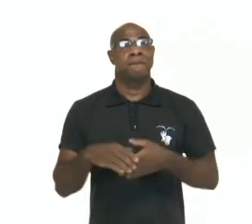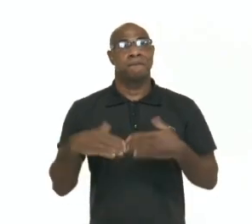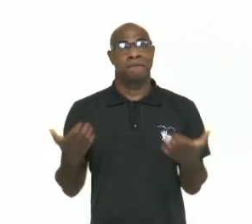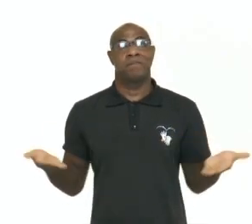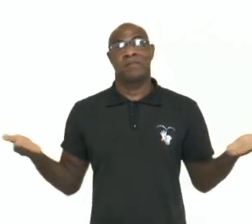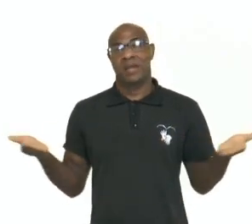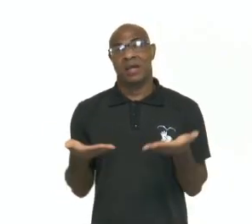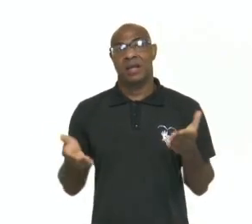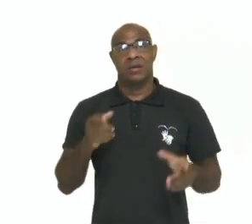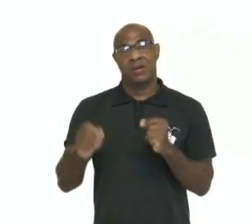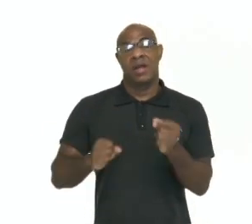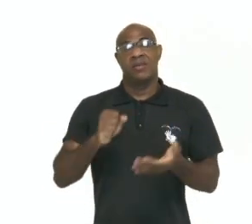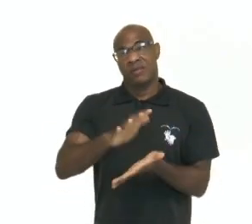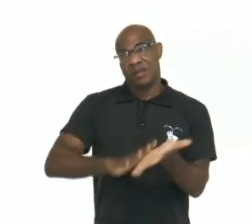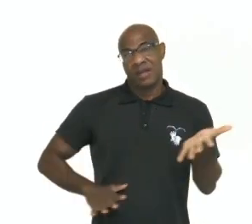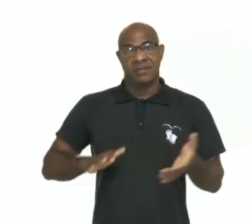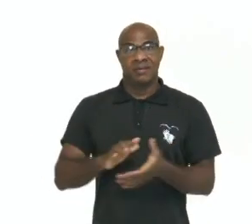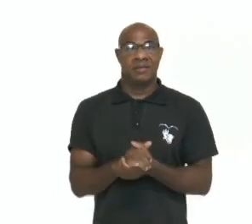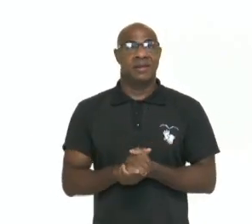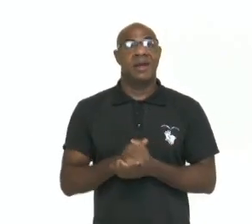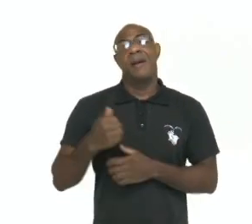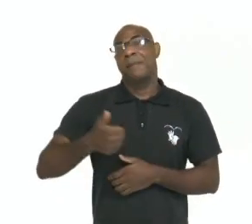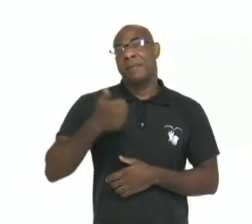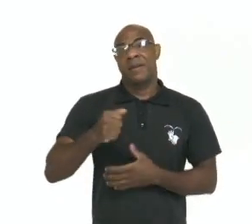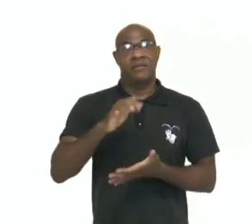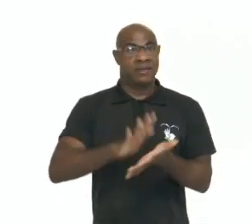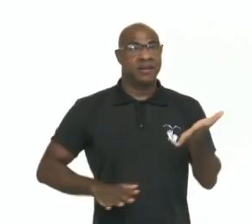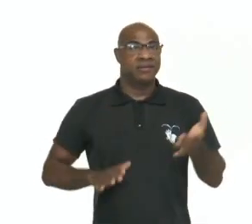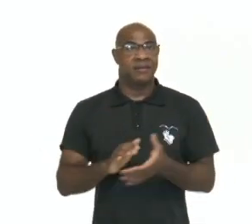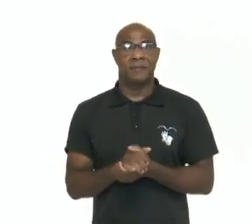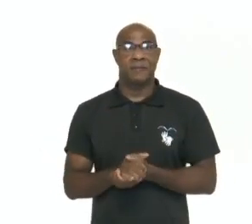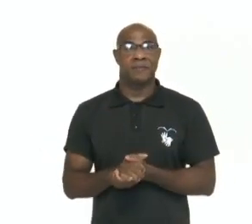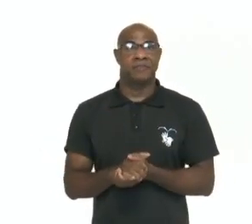Agora vamos para uma atividade, a nossa primeira atividade.